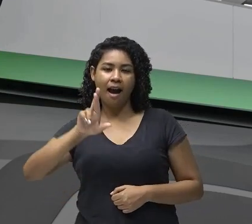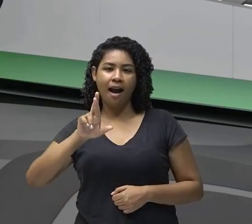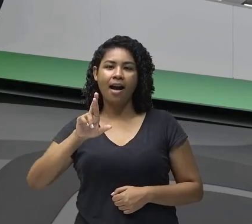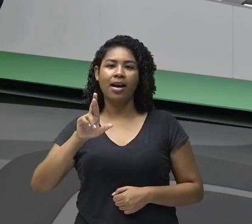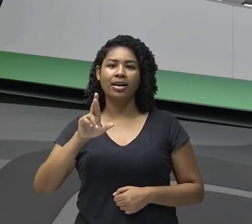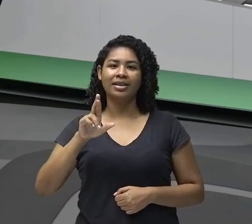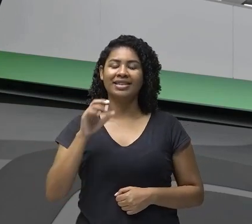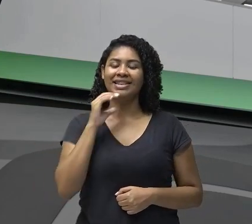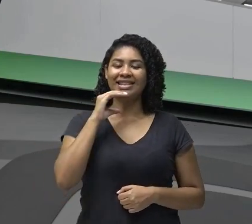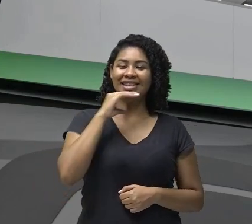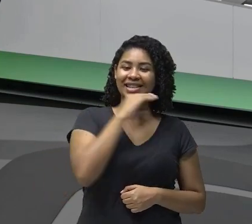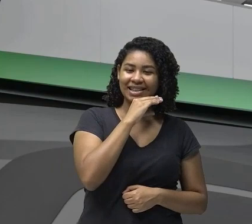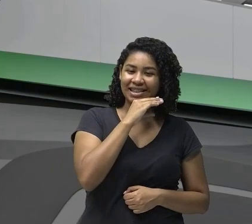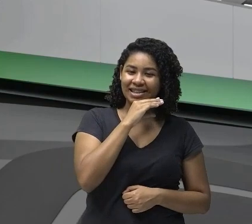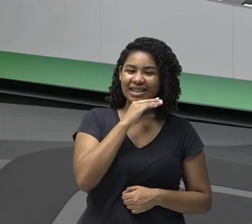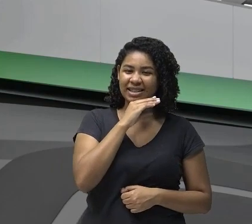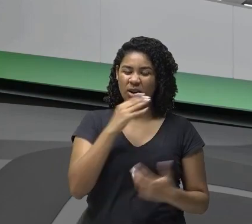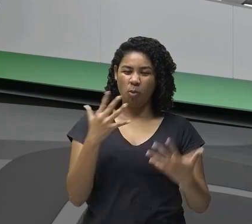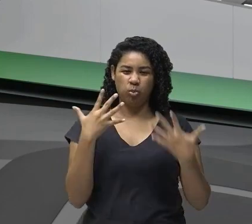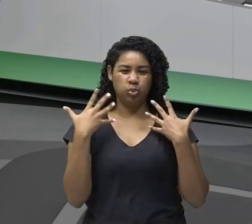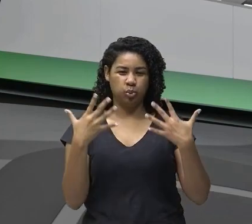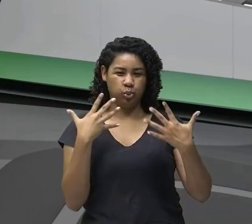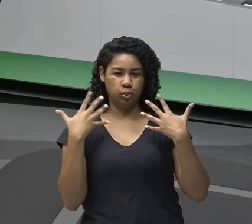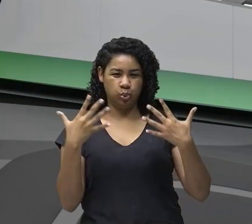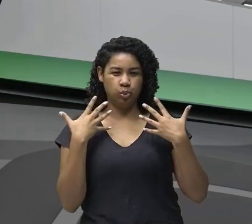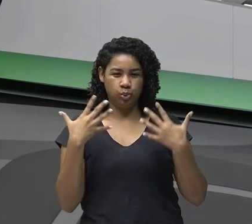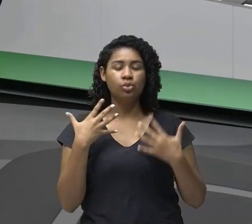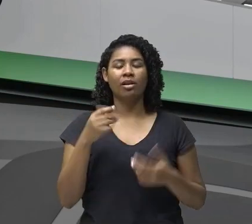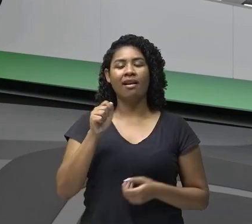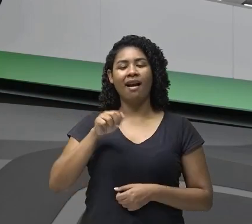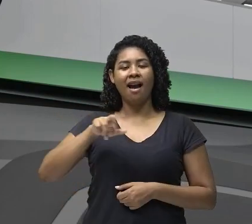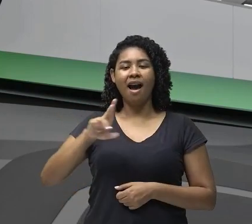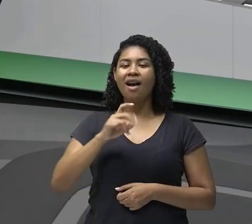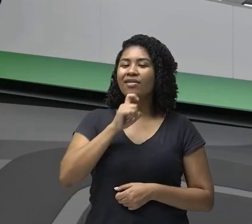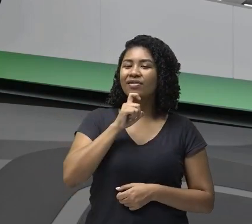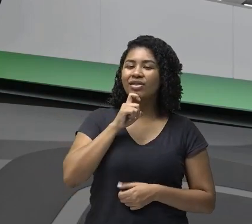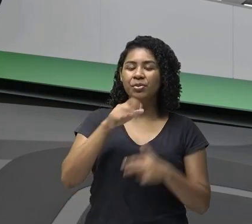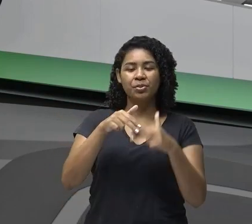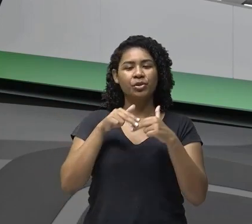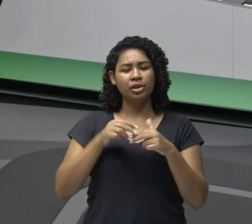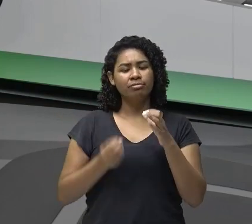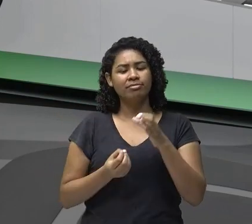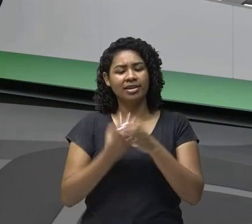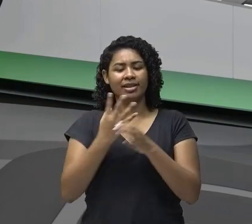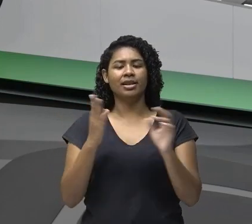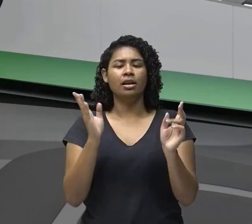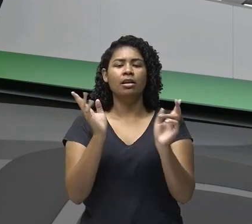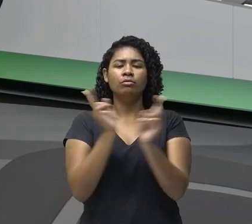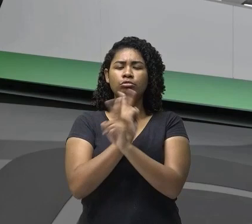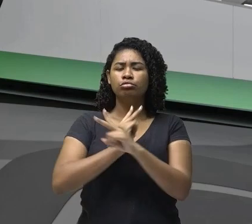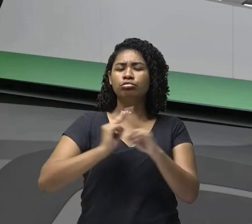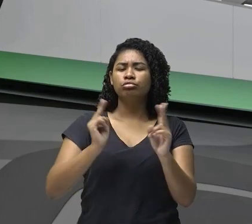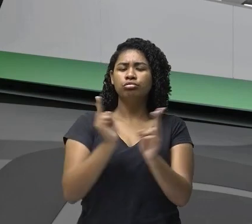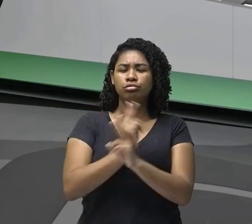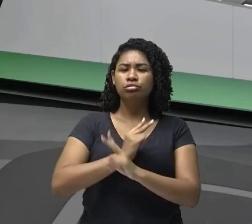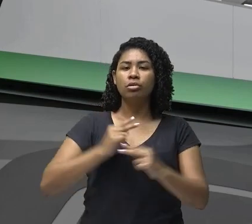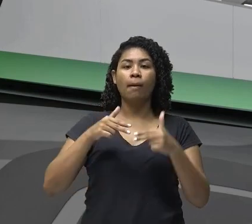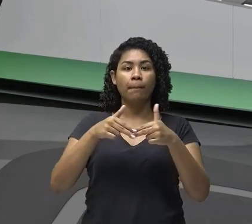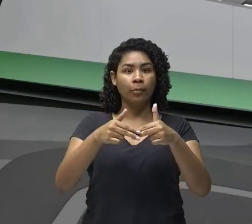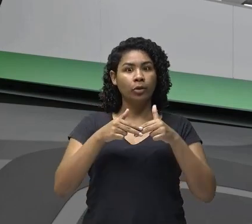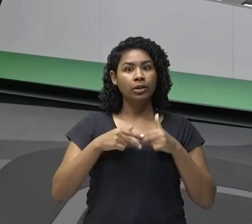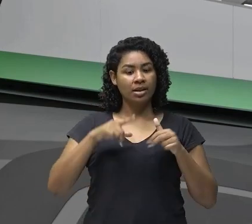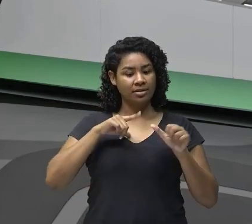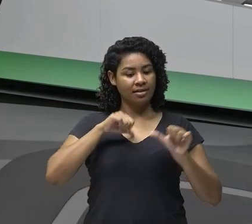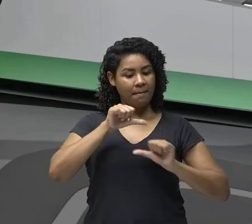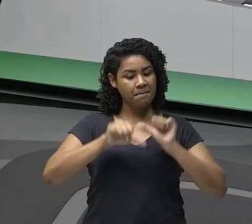ar quente, e isso é responsável pela formação das brisas. E a brisa, ela muda, né? Você viu que